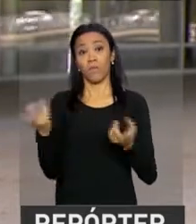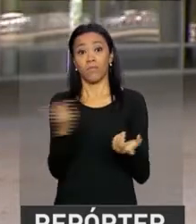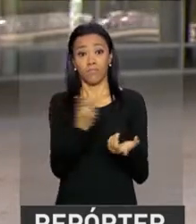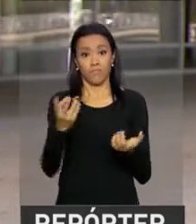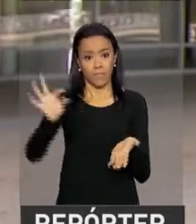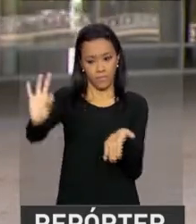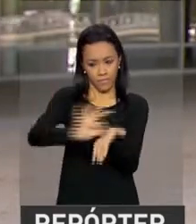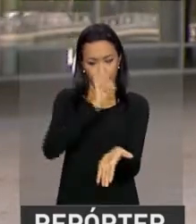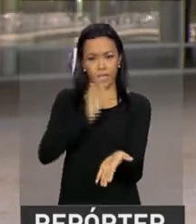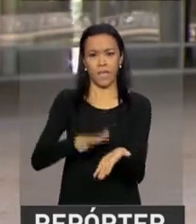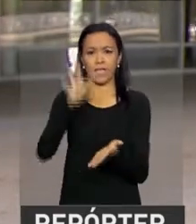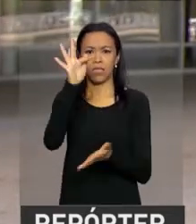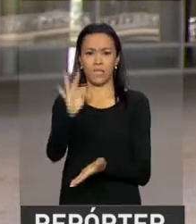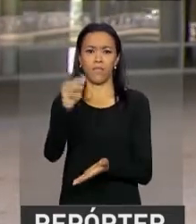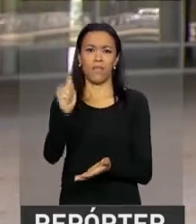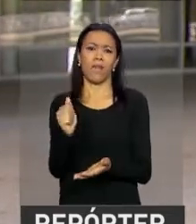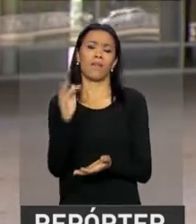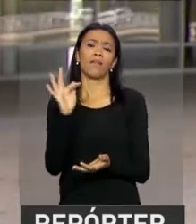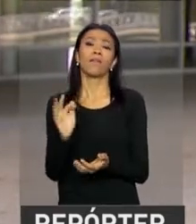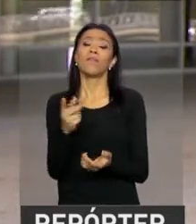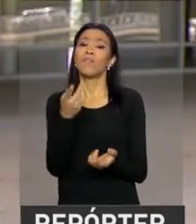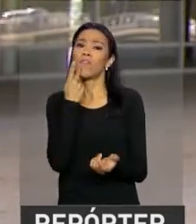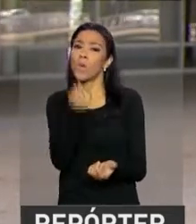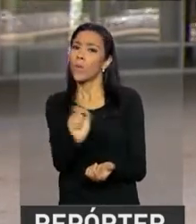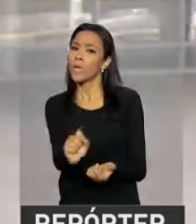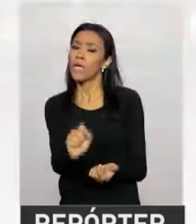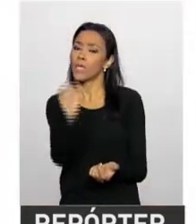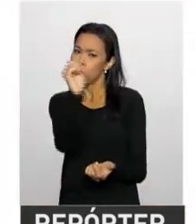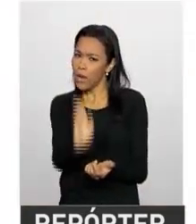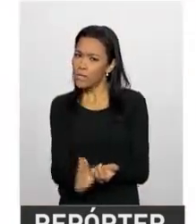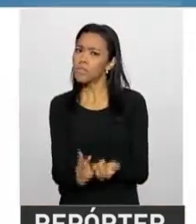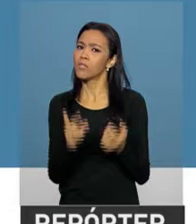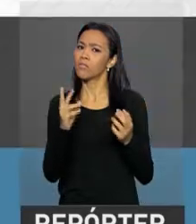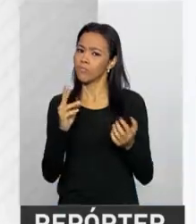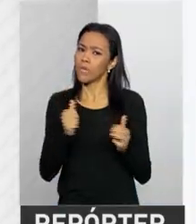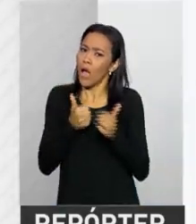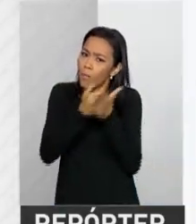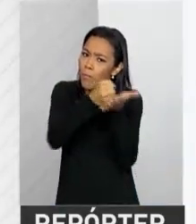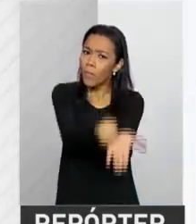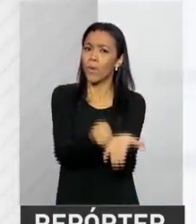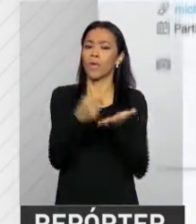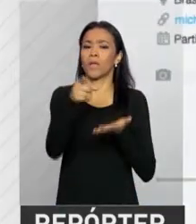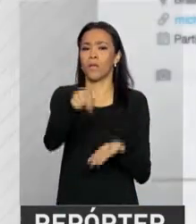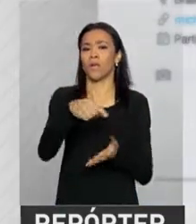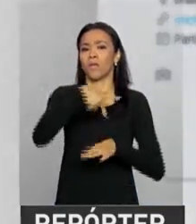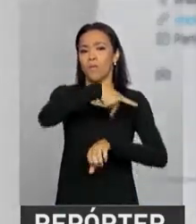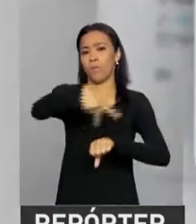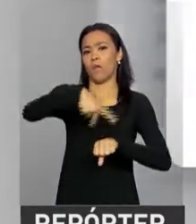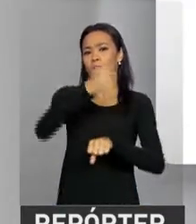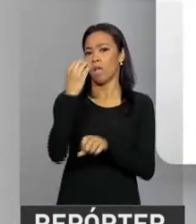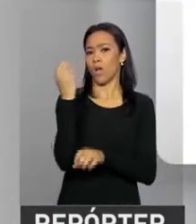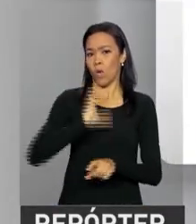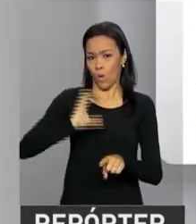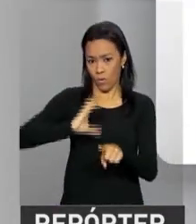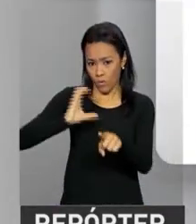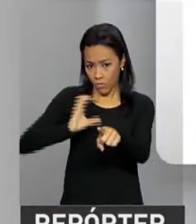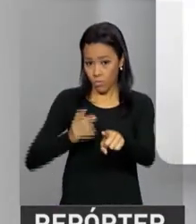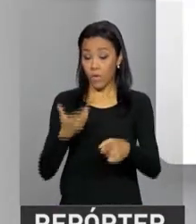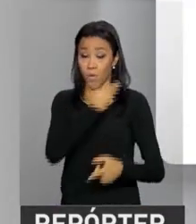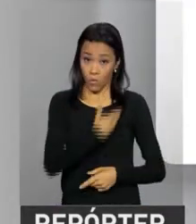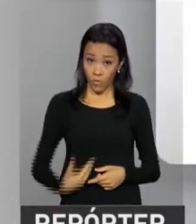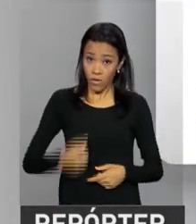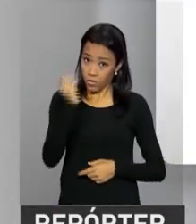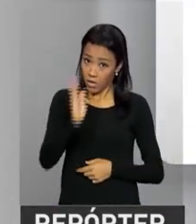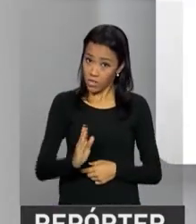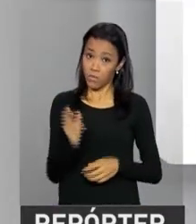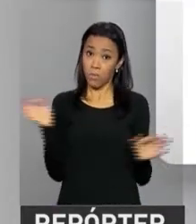ele também usou uma rede social para dizer que o brasil está com a colômbia neste momento histórico segundo michel temer o governo brasileiro está pronto